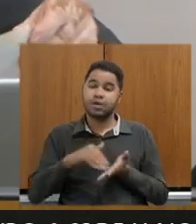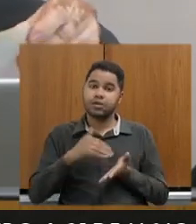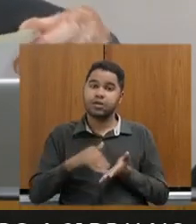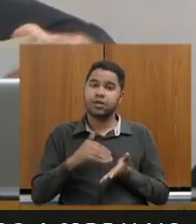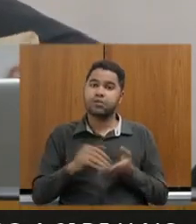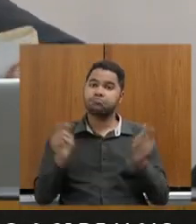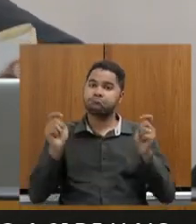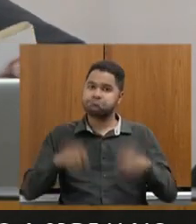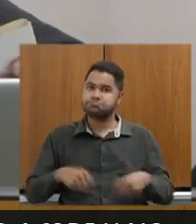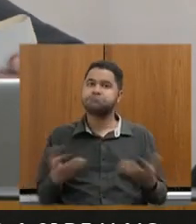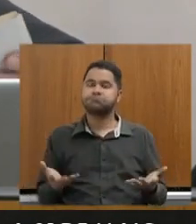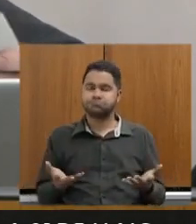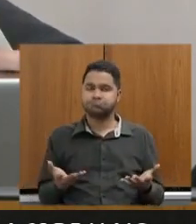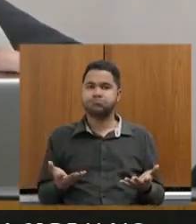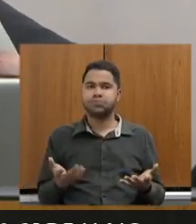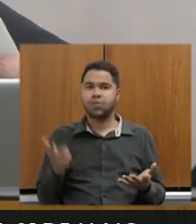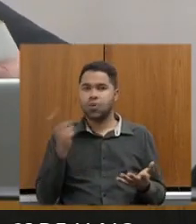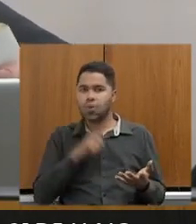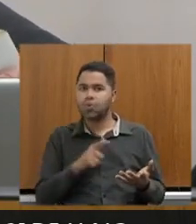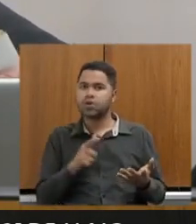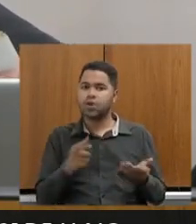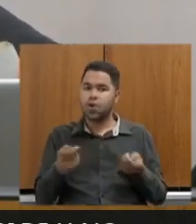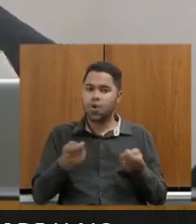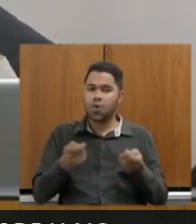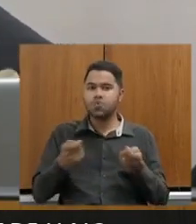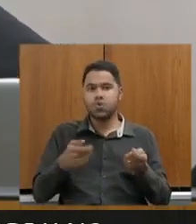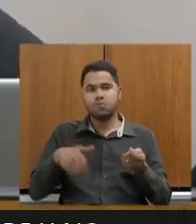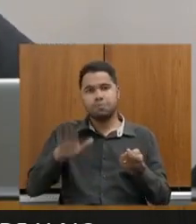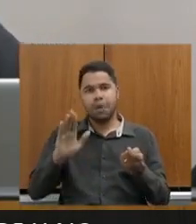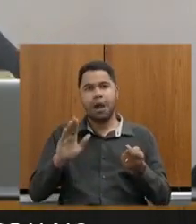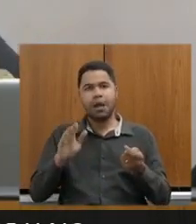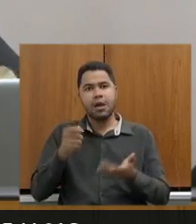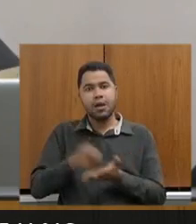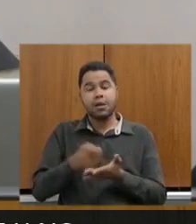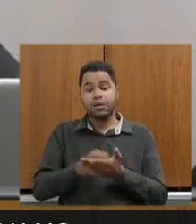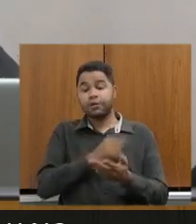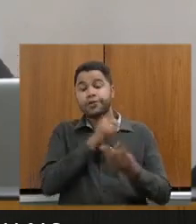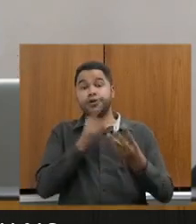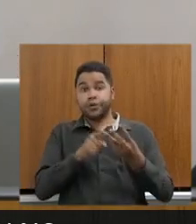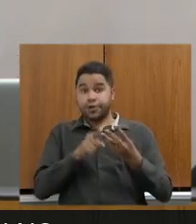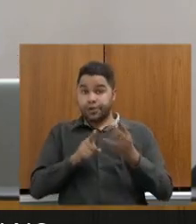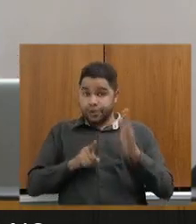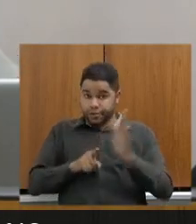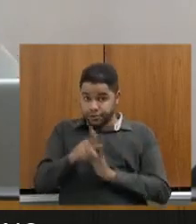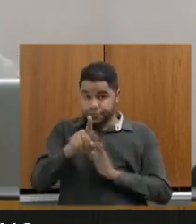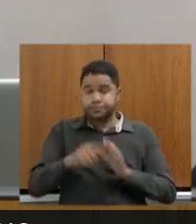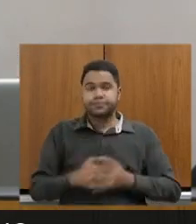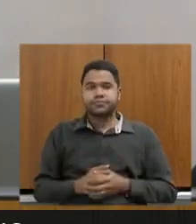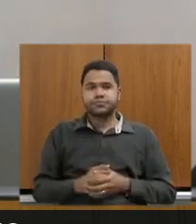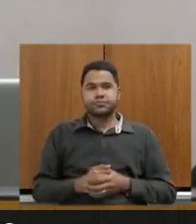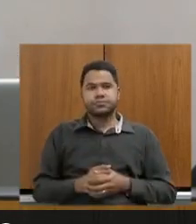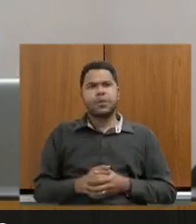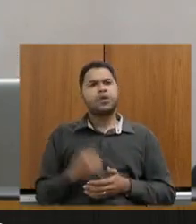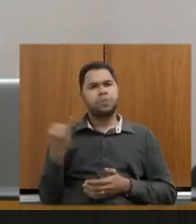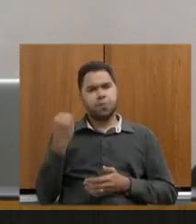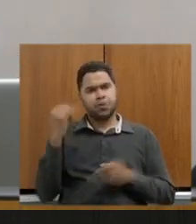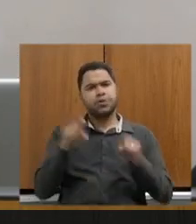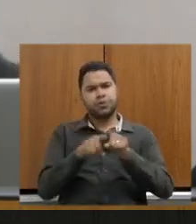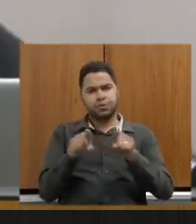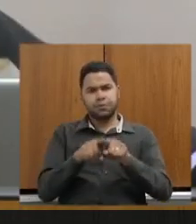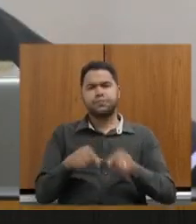secretaria tem uma condição de exercer o controle mais rígido e por fim secretário Ah e não menos